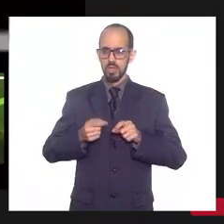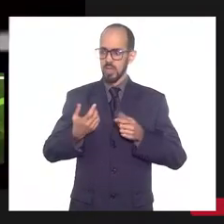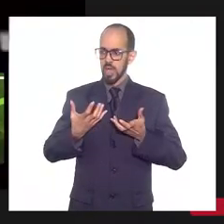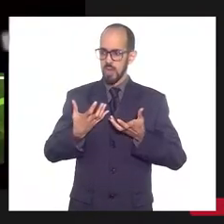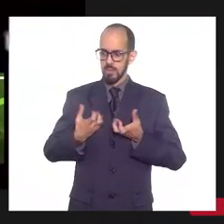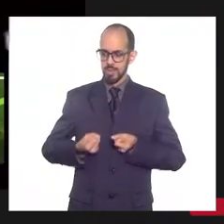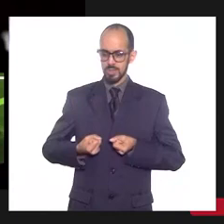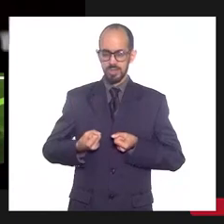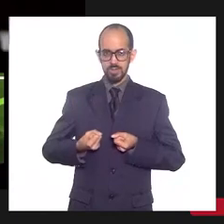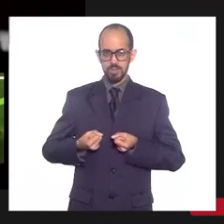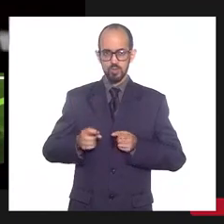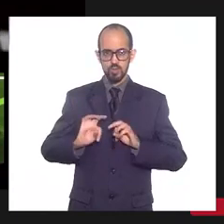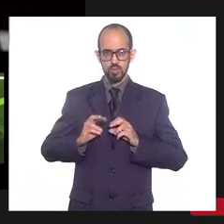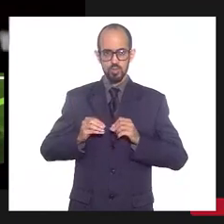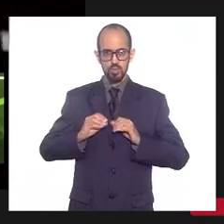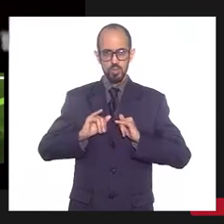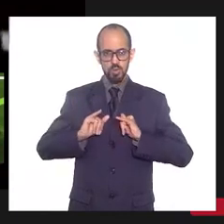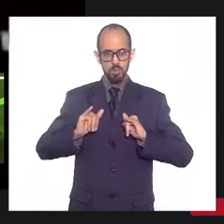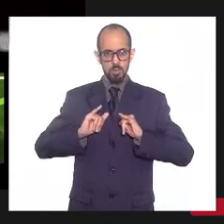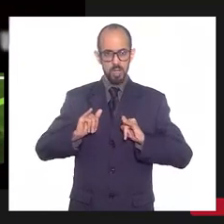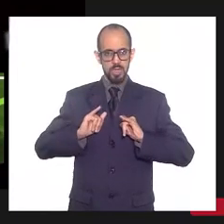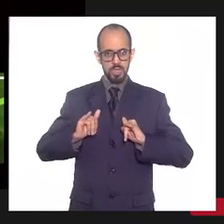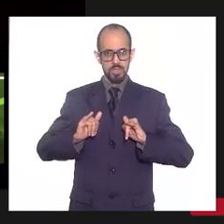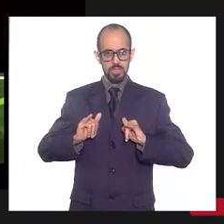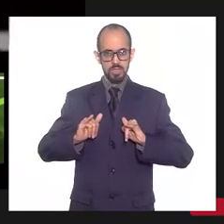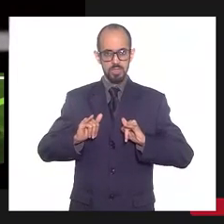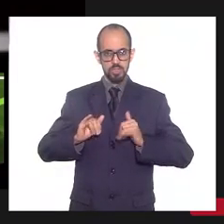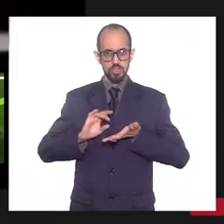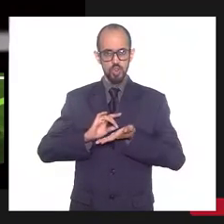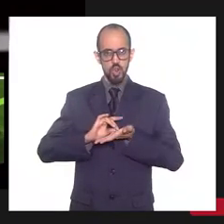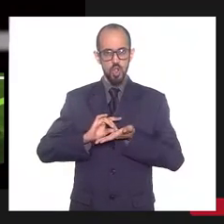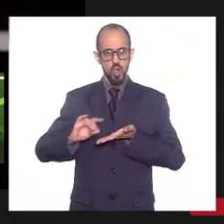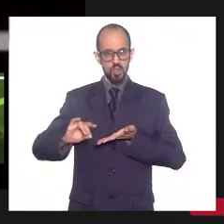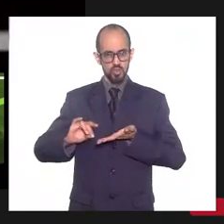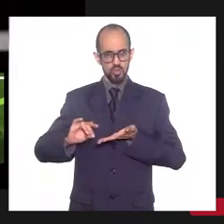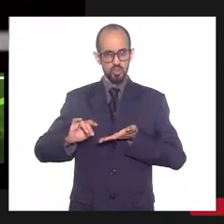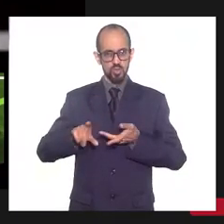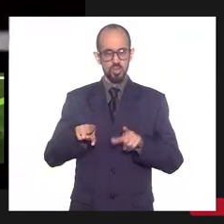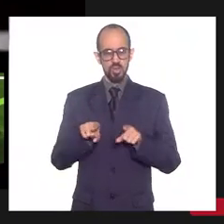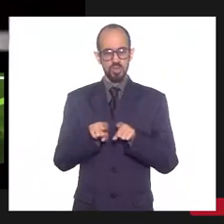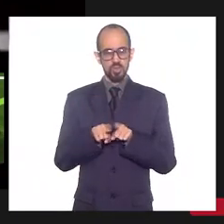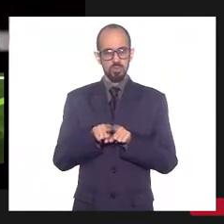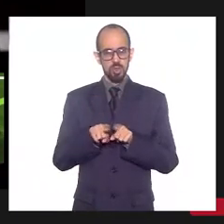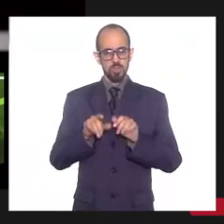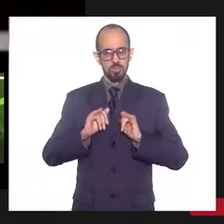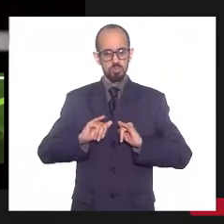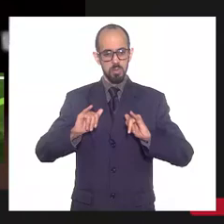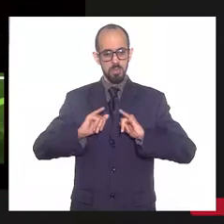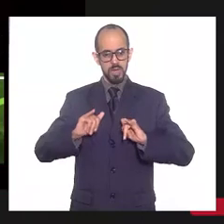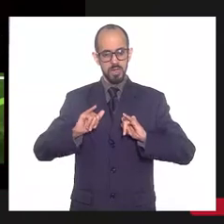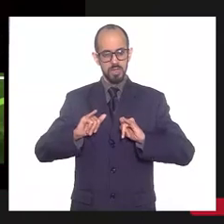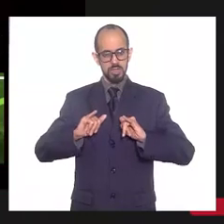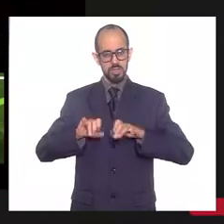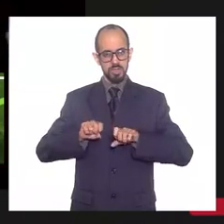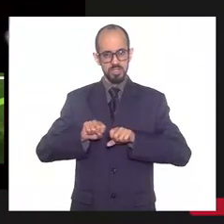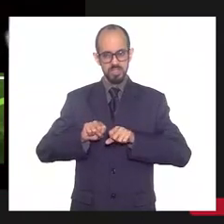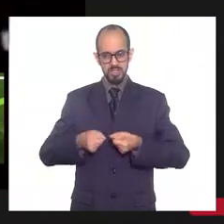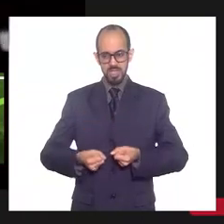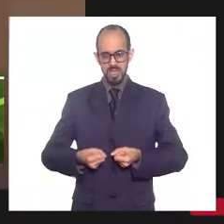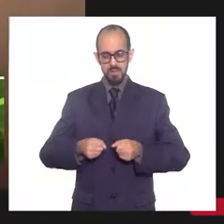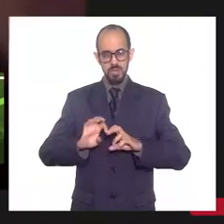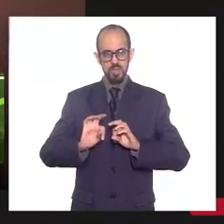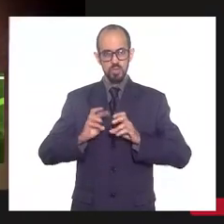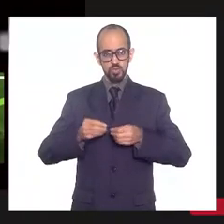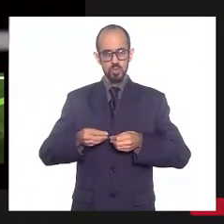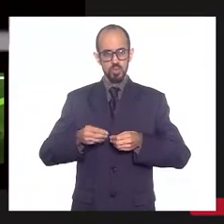tanta propaganda de óleo Santa propaganda que desmonta os